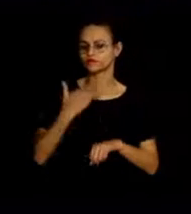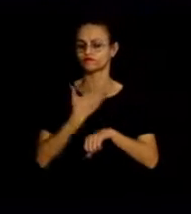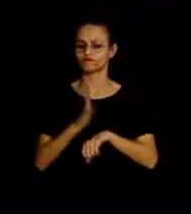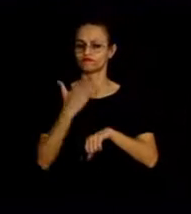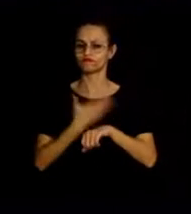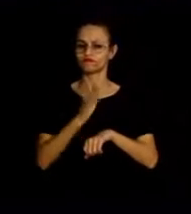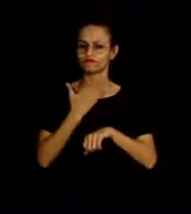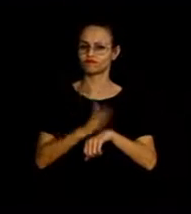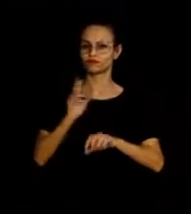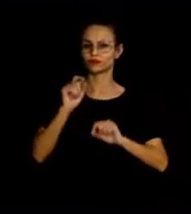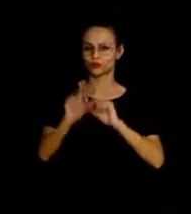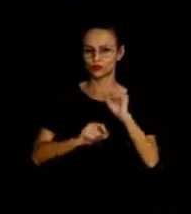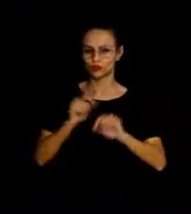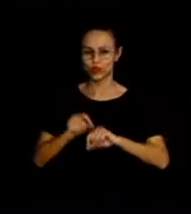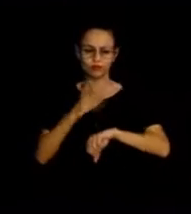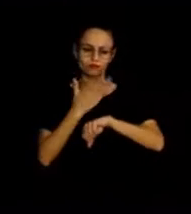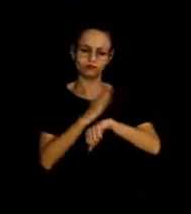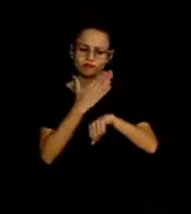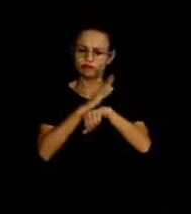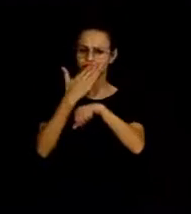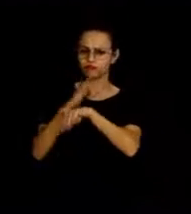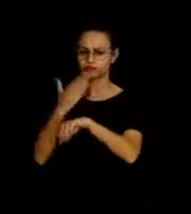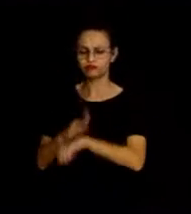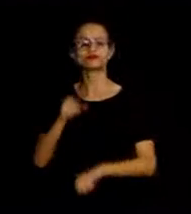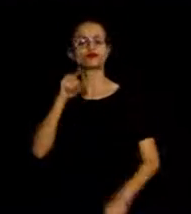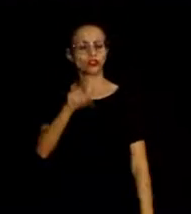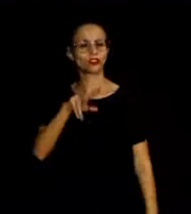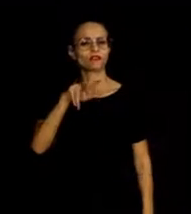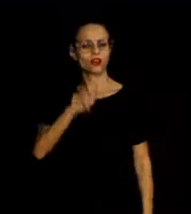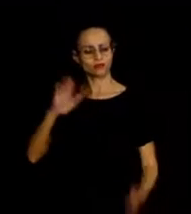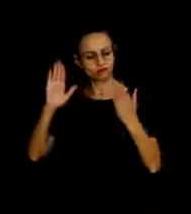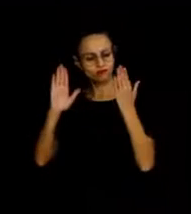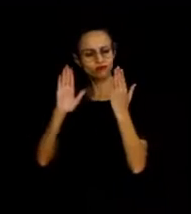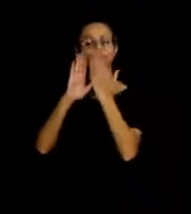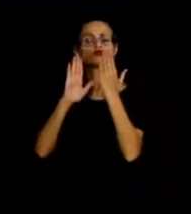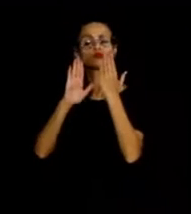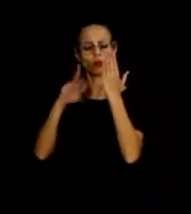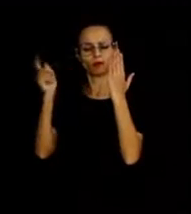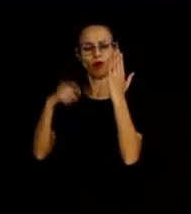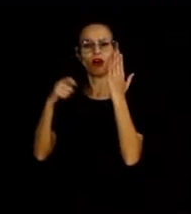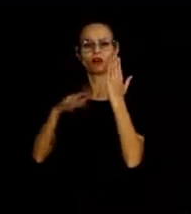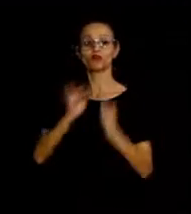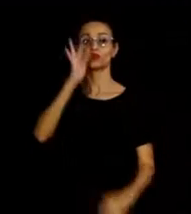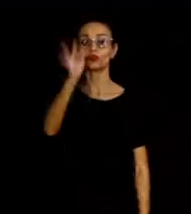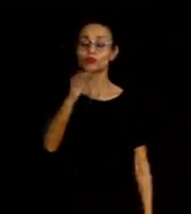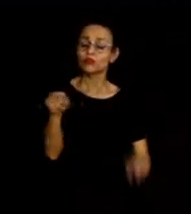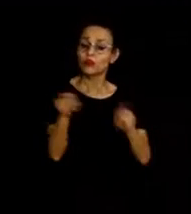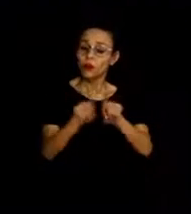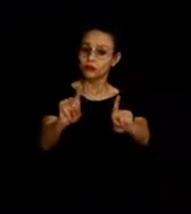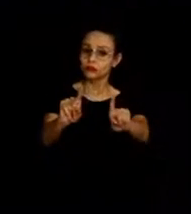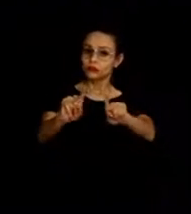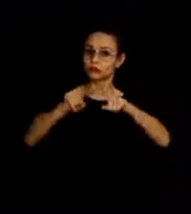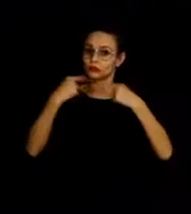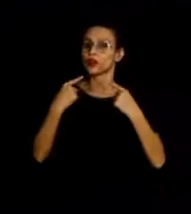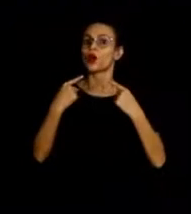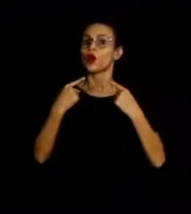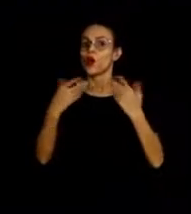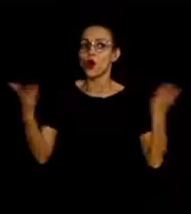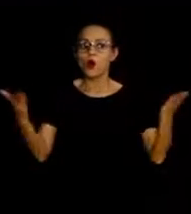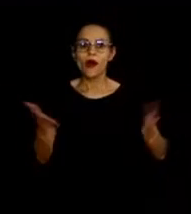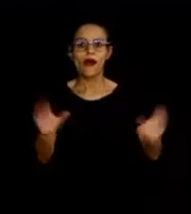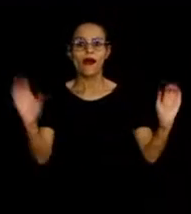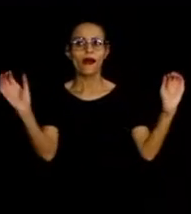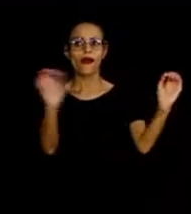treinamento que fazemos de soft Skills habilitados para enfrentar o futuro e enfrentar Desafios que hoje sequer